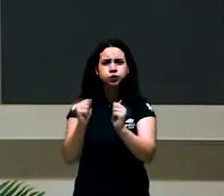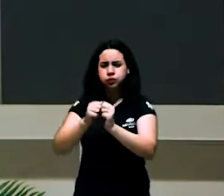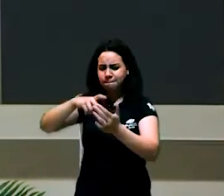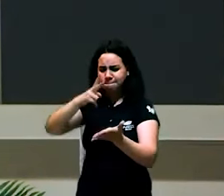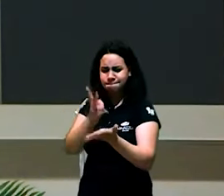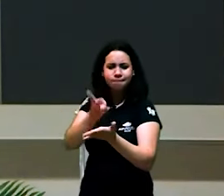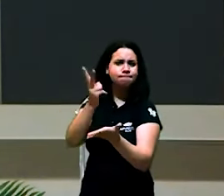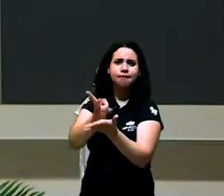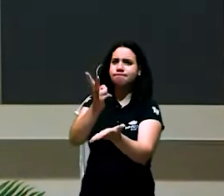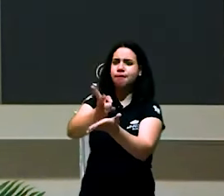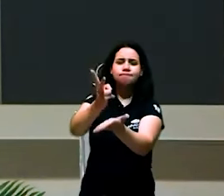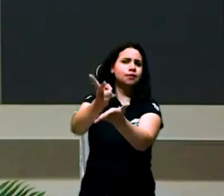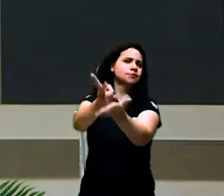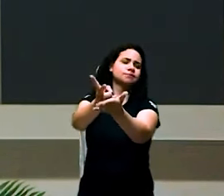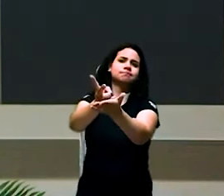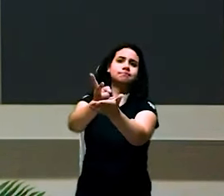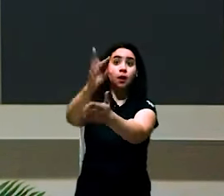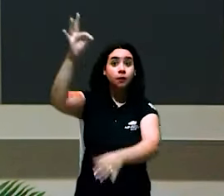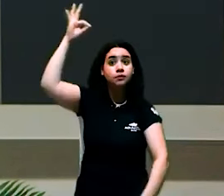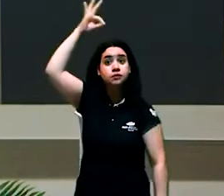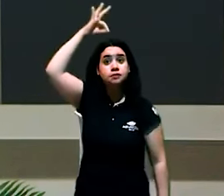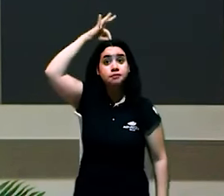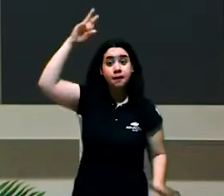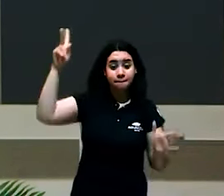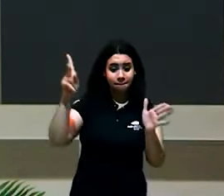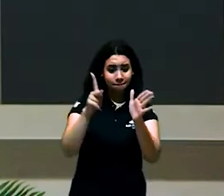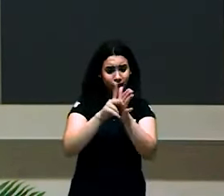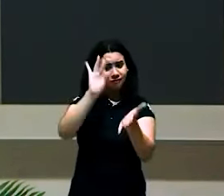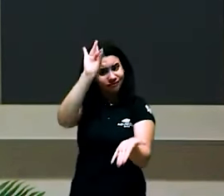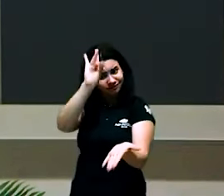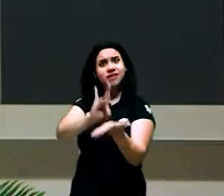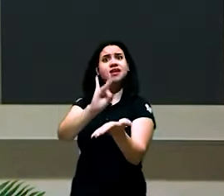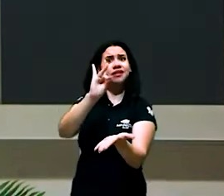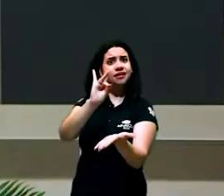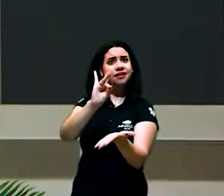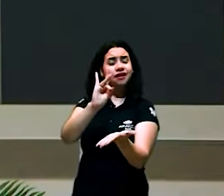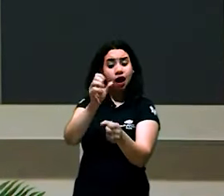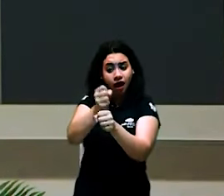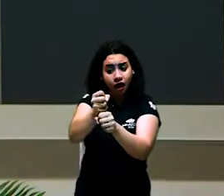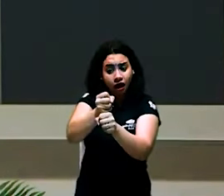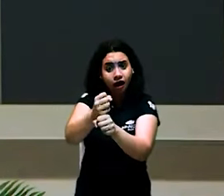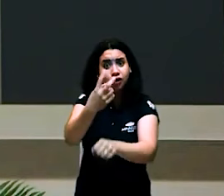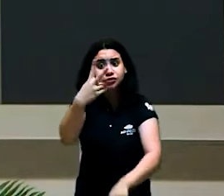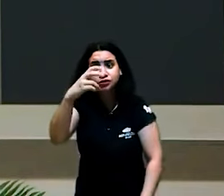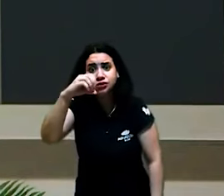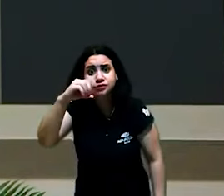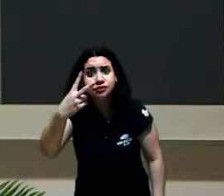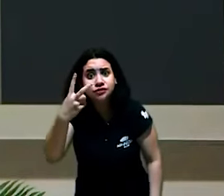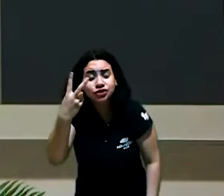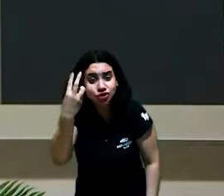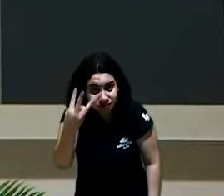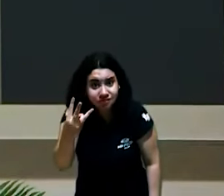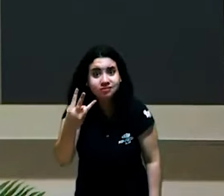E esse Espírito da Verdade, que agiu nesse tempo, nesse ano, e foram 3 anos